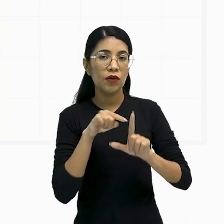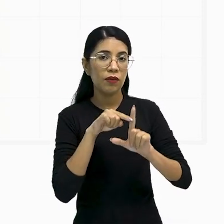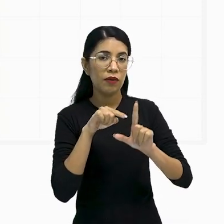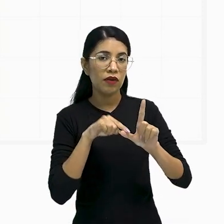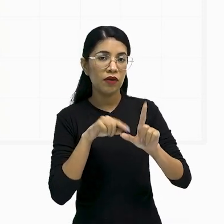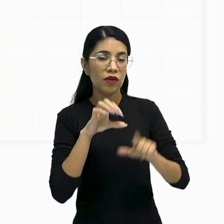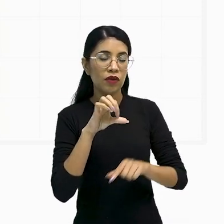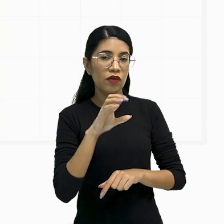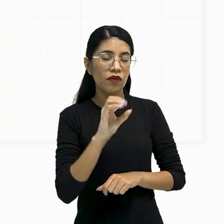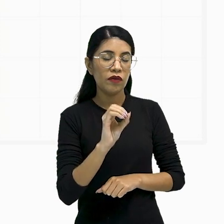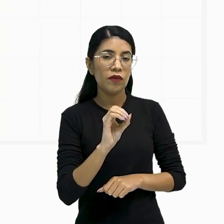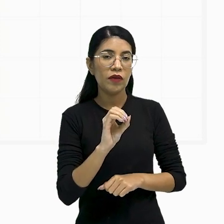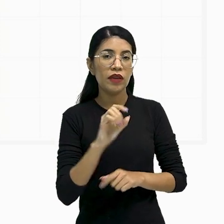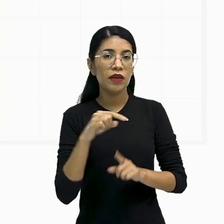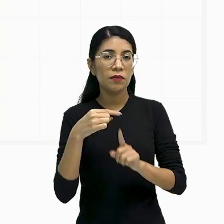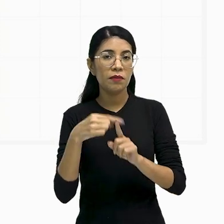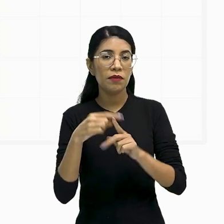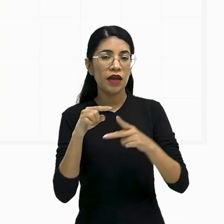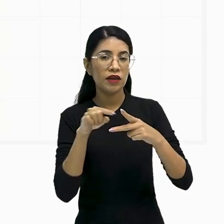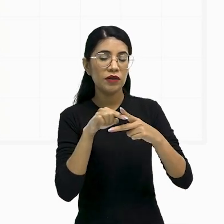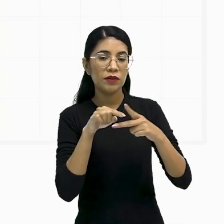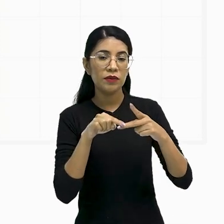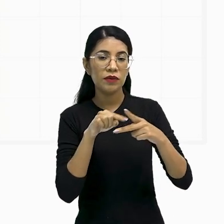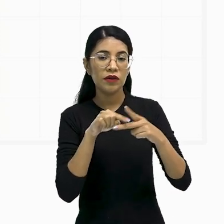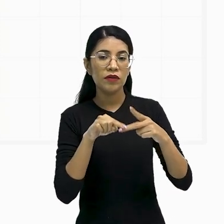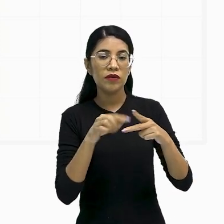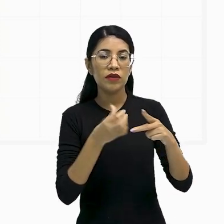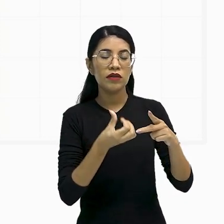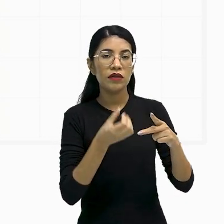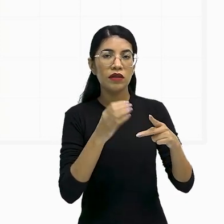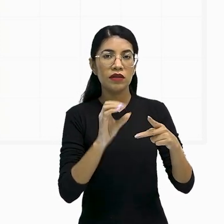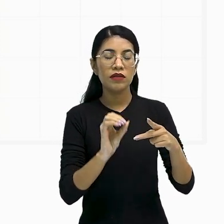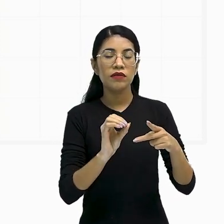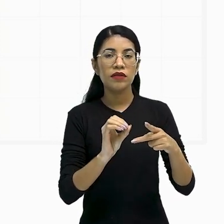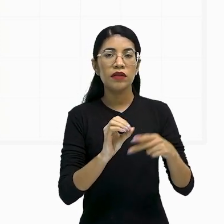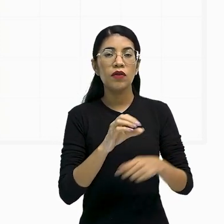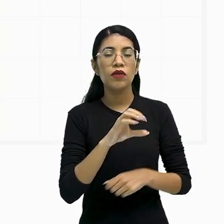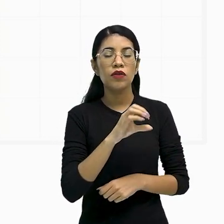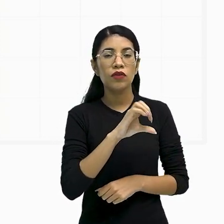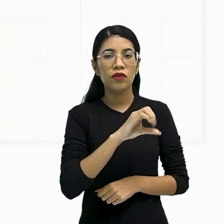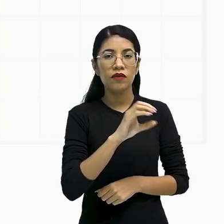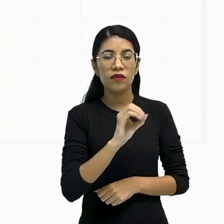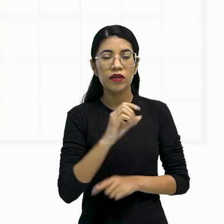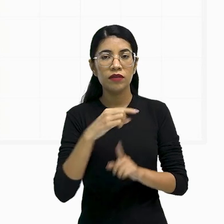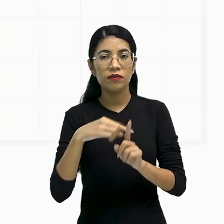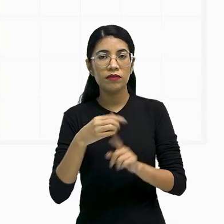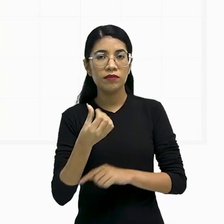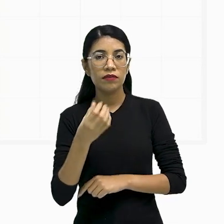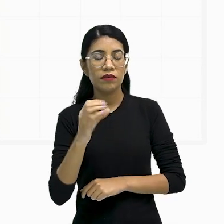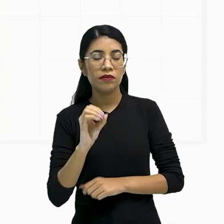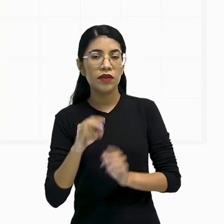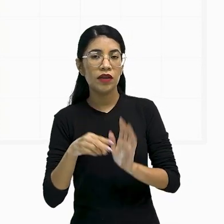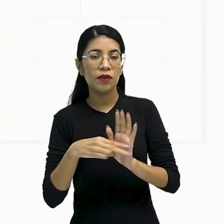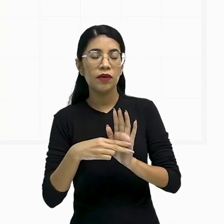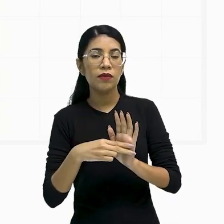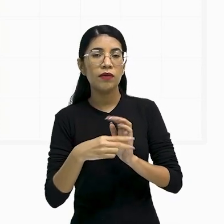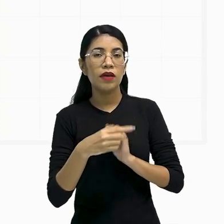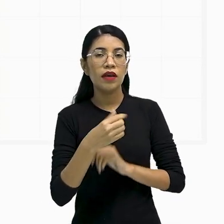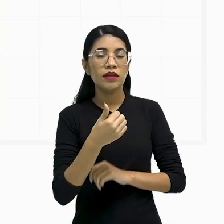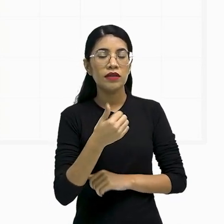mais 60 nesse outro vértice do meu triângulo, 90 mais 60 é igual a